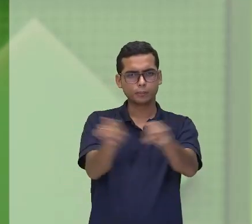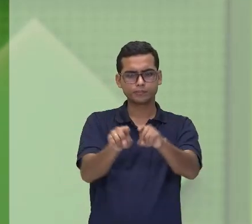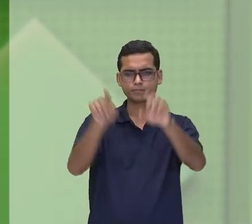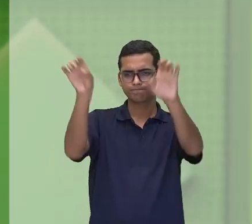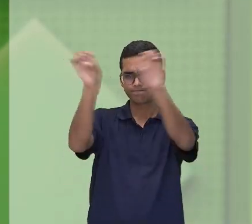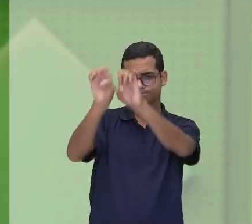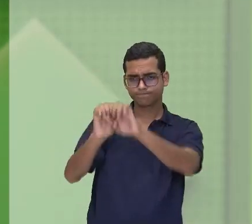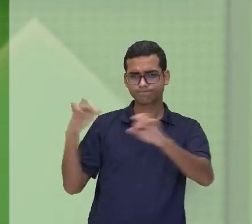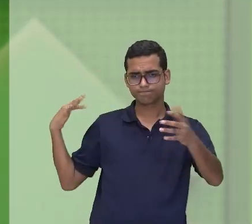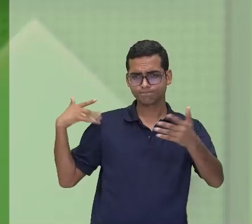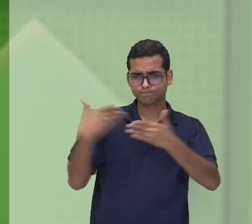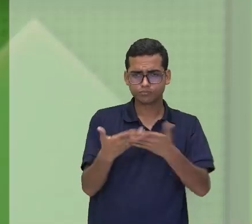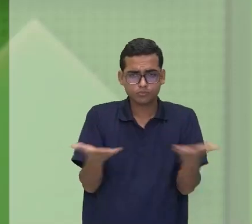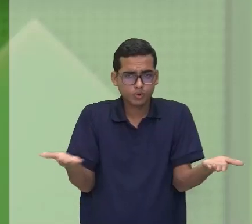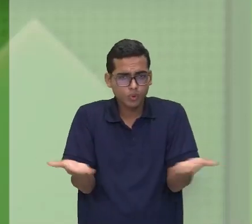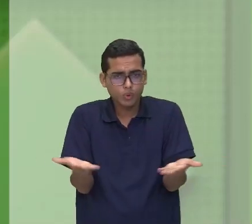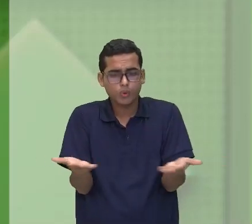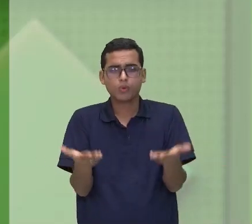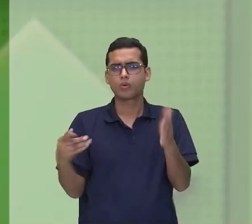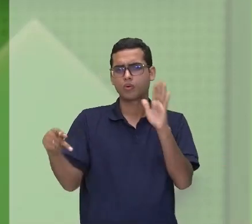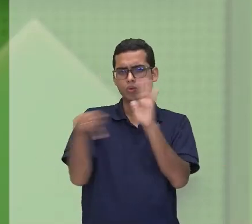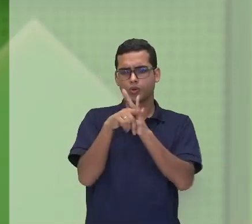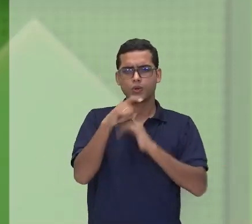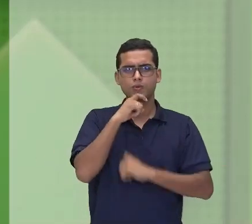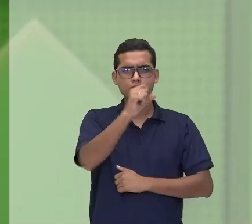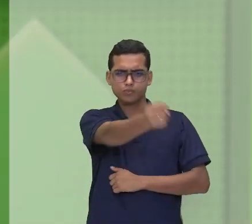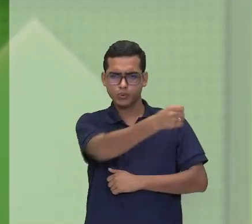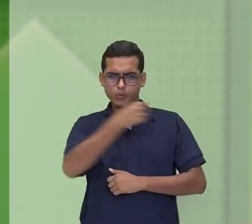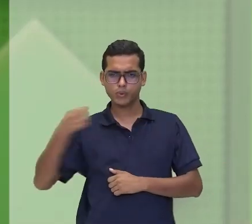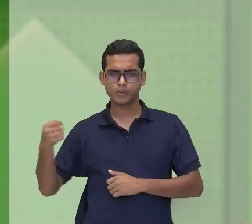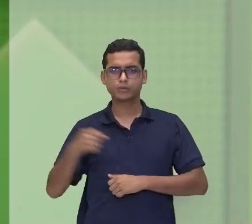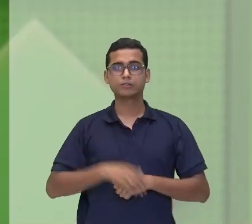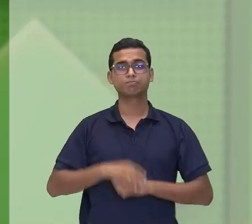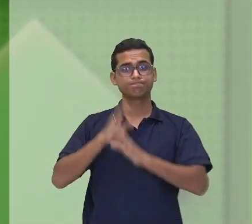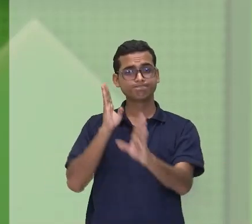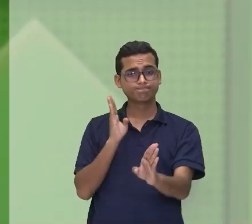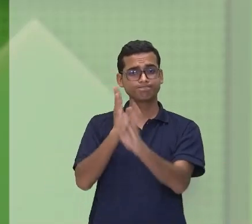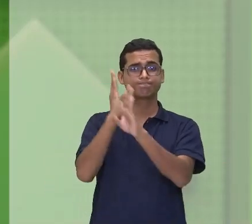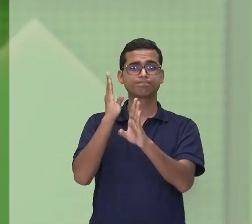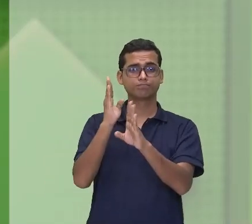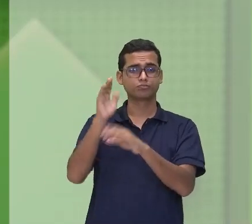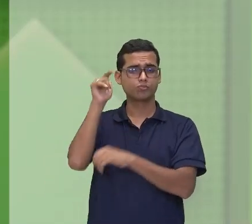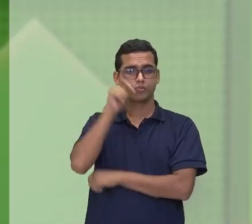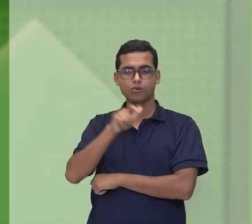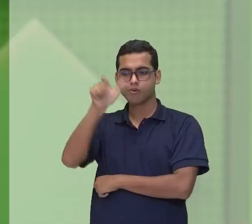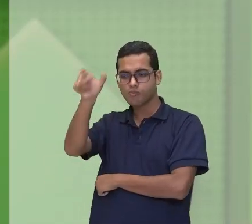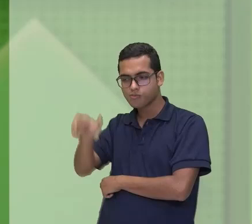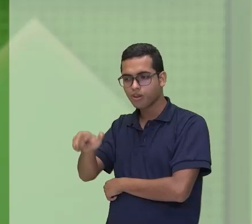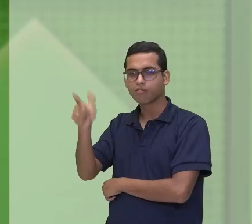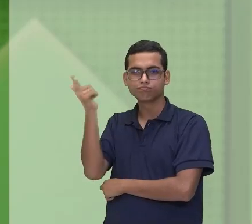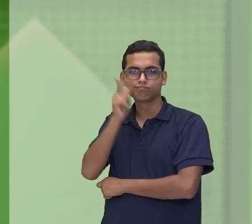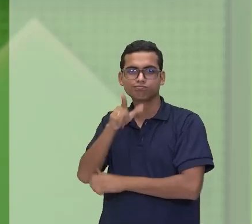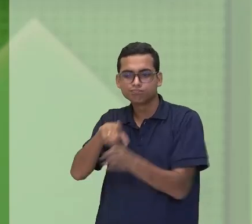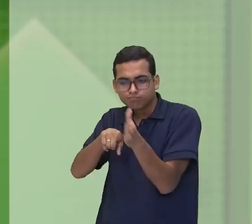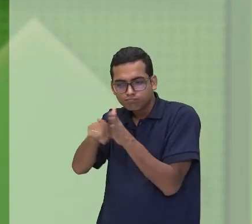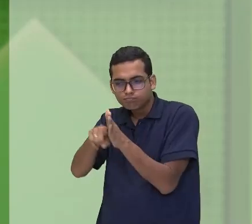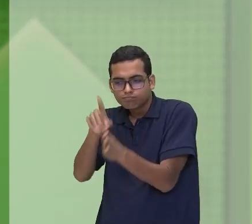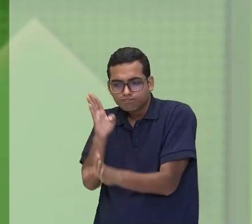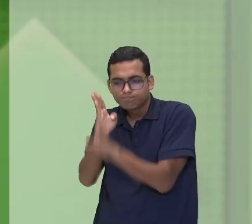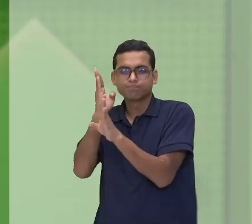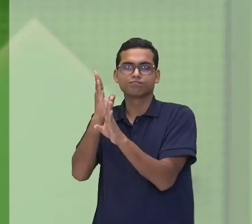que nós conhecemos, a geladeira foi descoberta por uma mulher, certo?